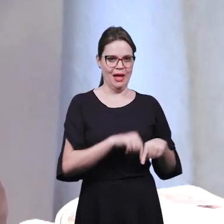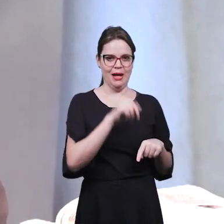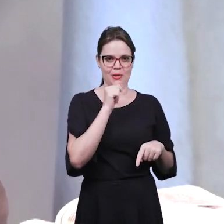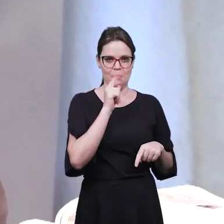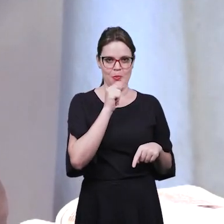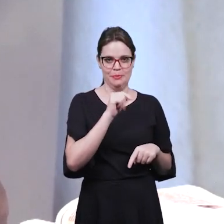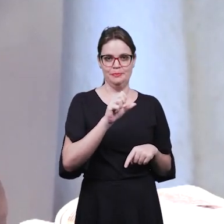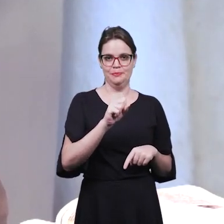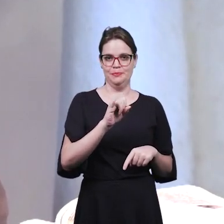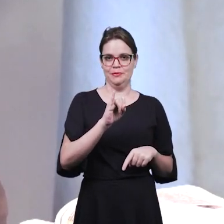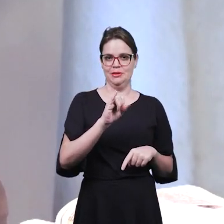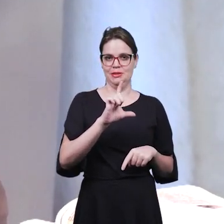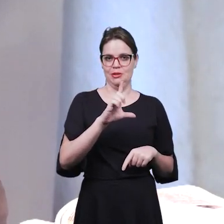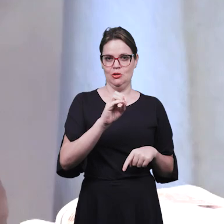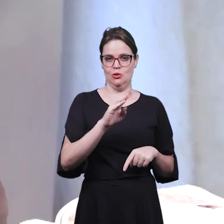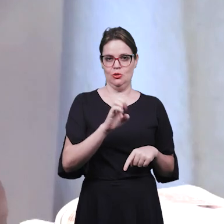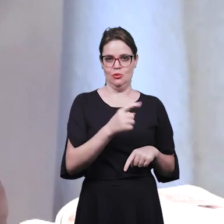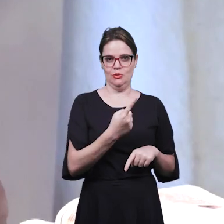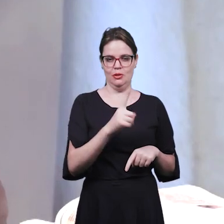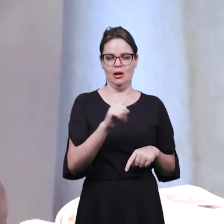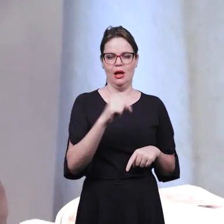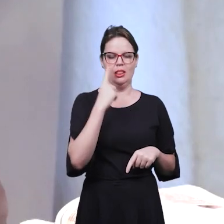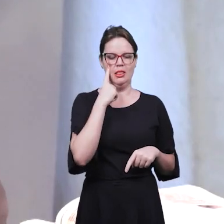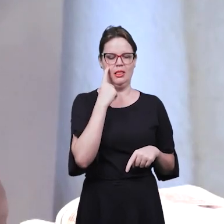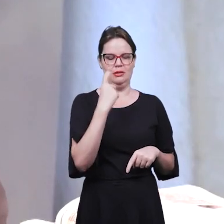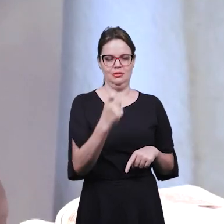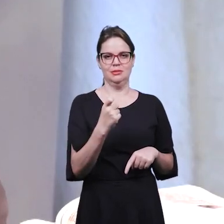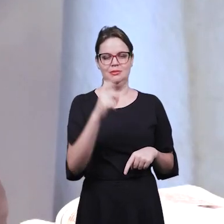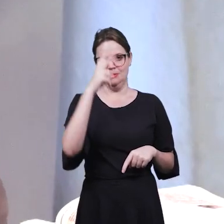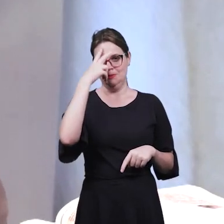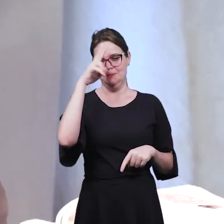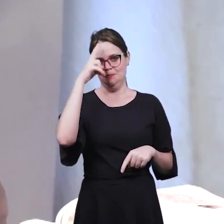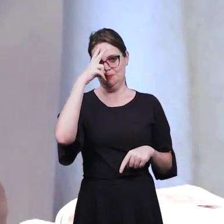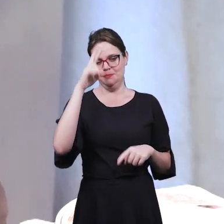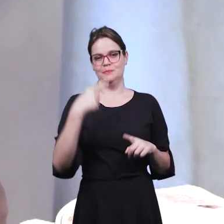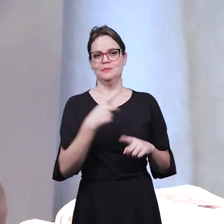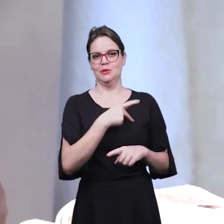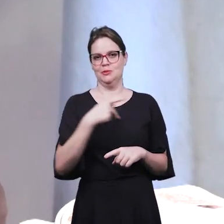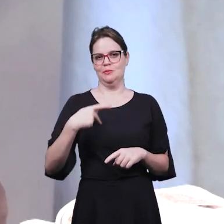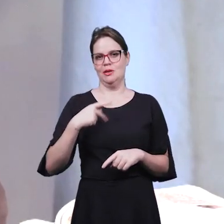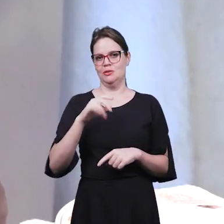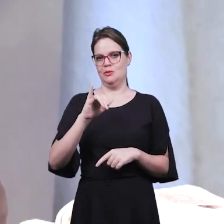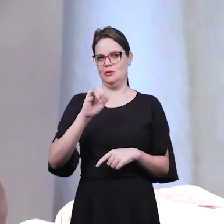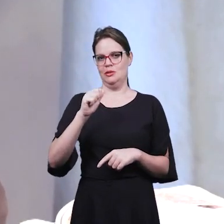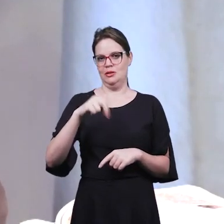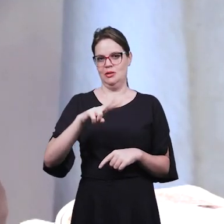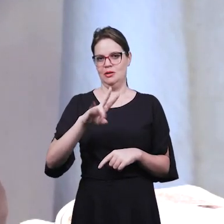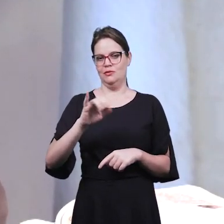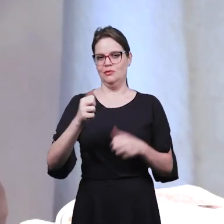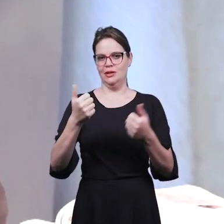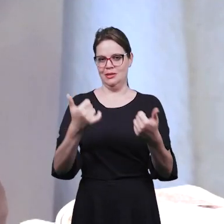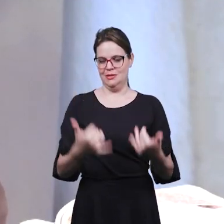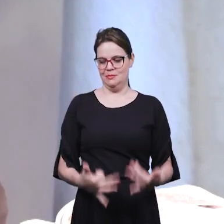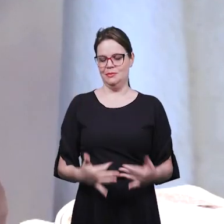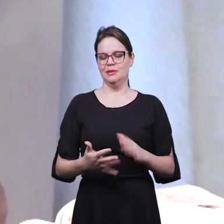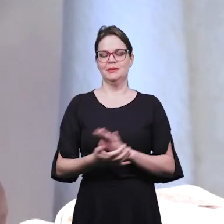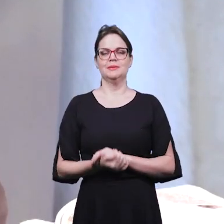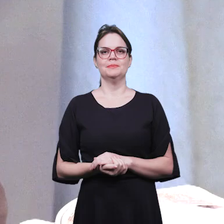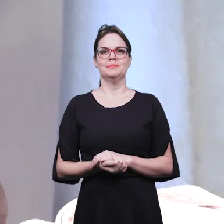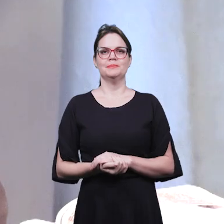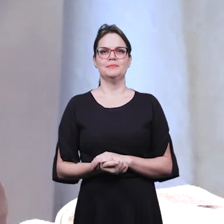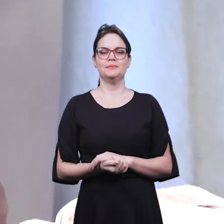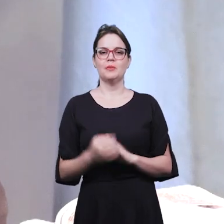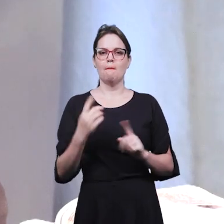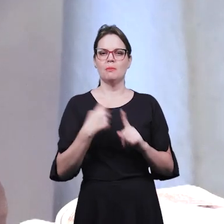muito interessante essa história bíblica, né? Que o Ian vai explicar muito bem a parte arqueológica desse tanque,